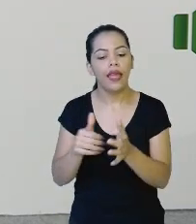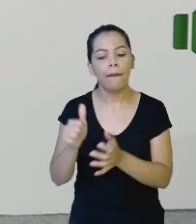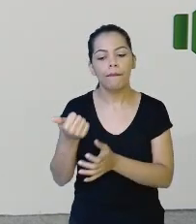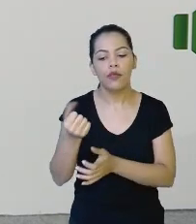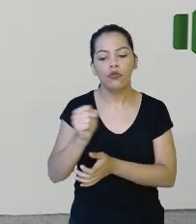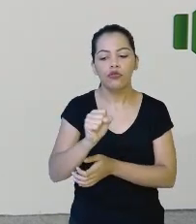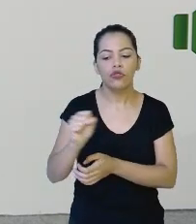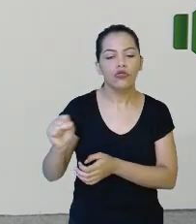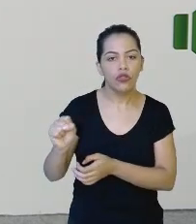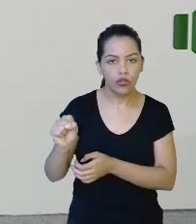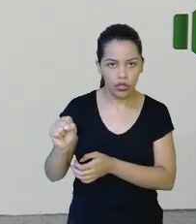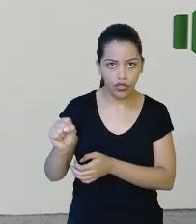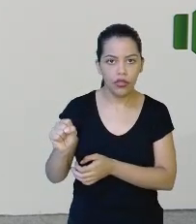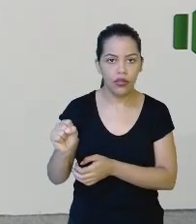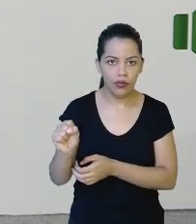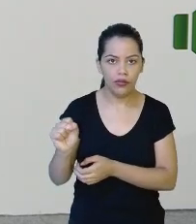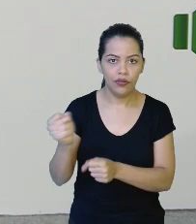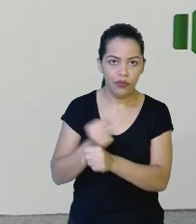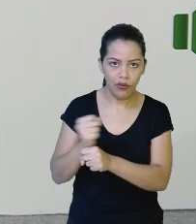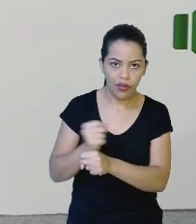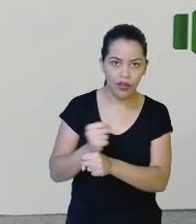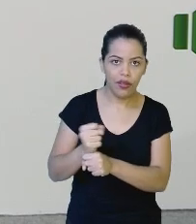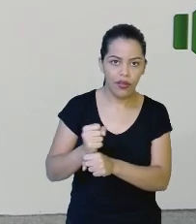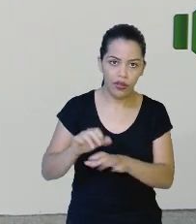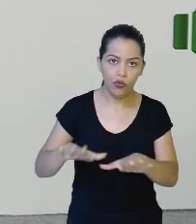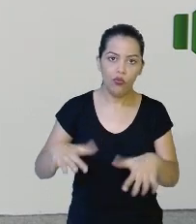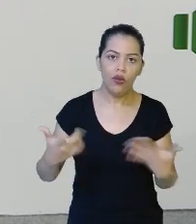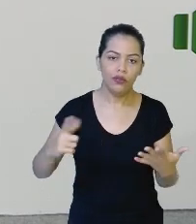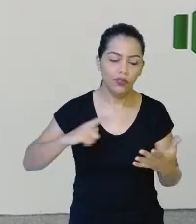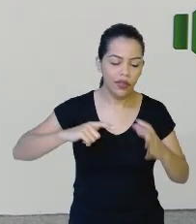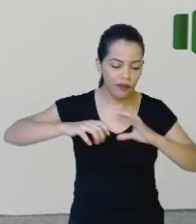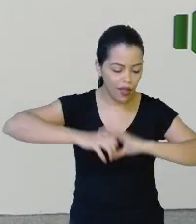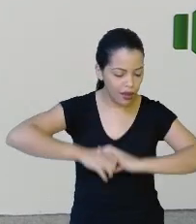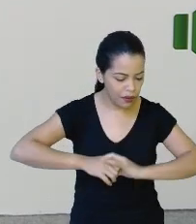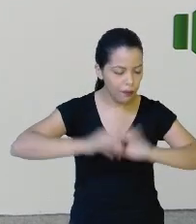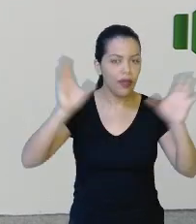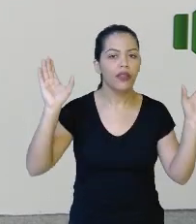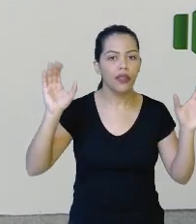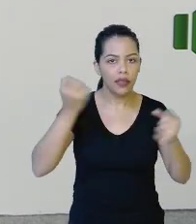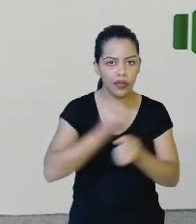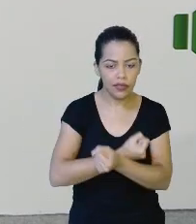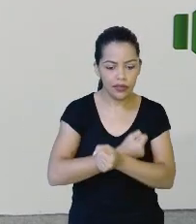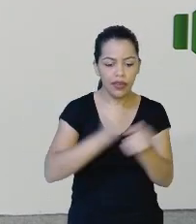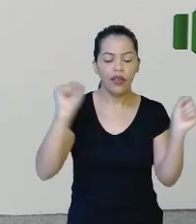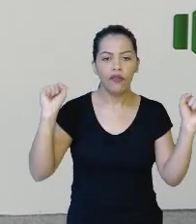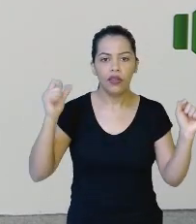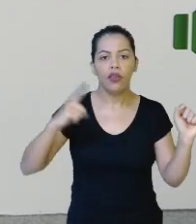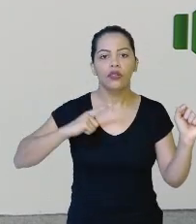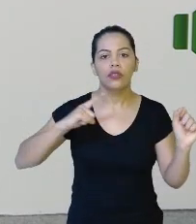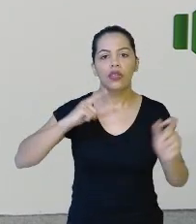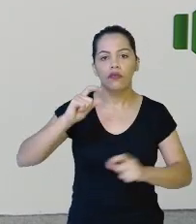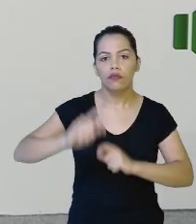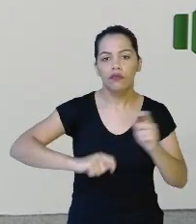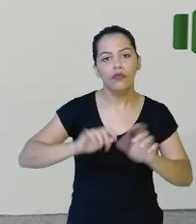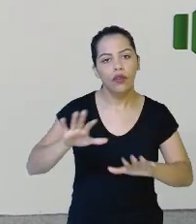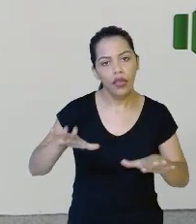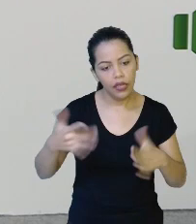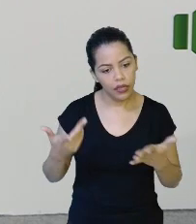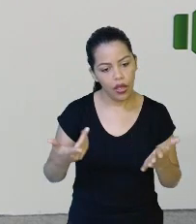que foi quando houve a abolição da escravatura. Foi quando ficou